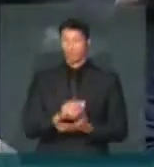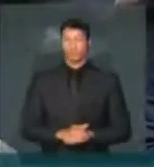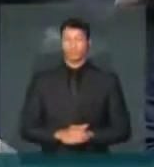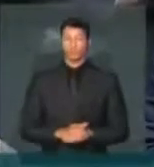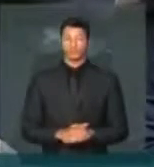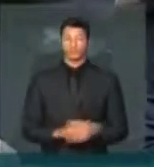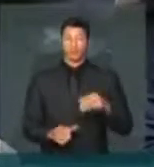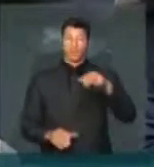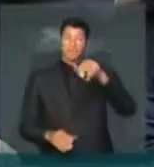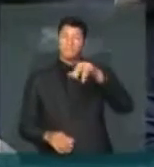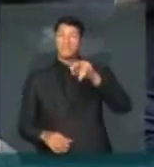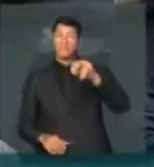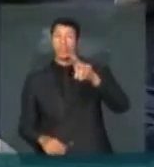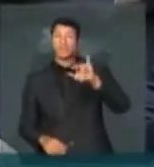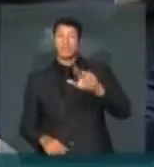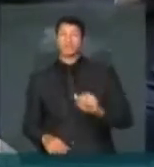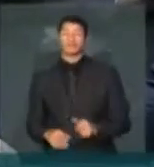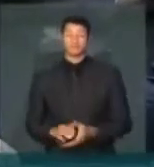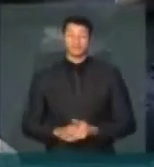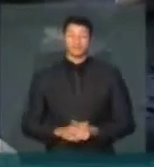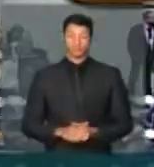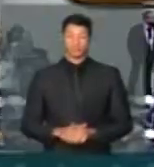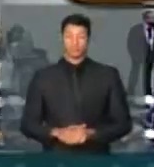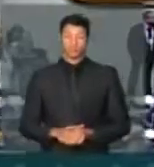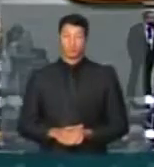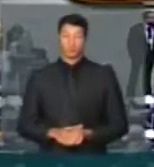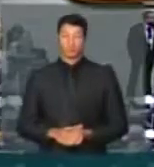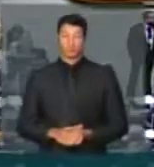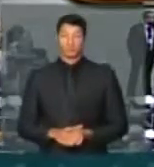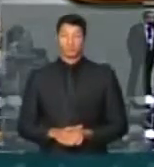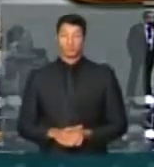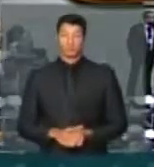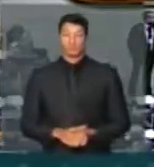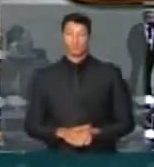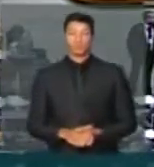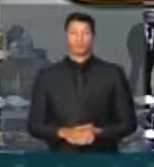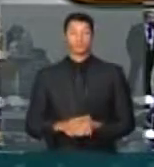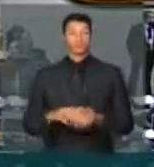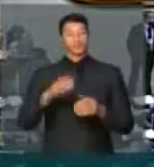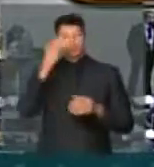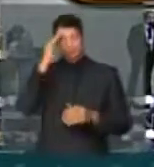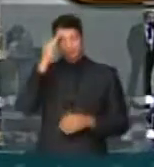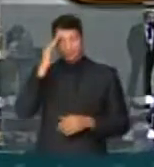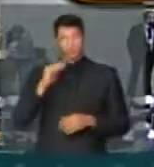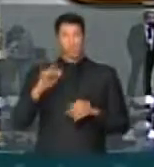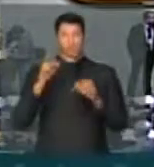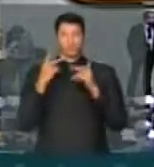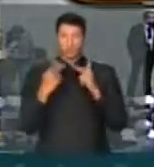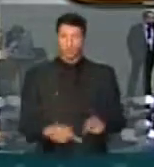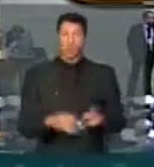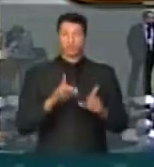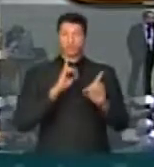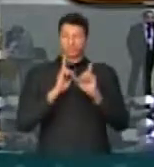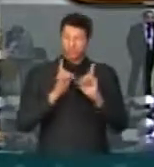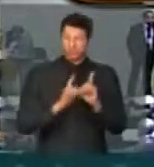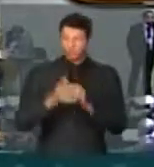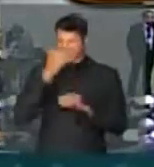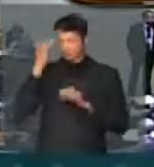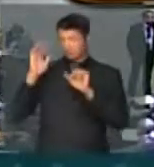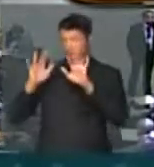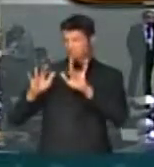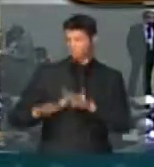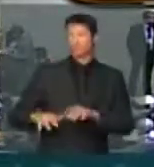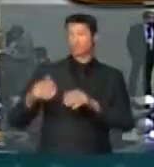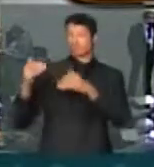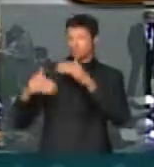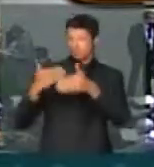da minoria. Senhor presidente, a minoria compreende que esse projeto foi discutido, envolveu várias mãos para a construção